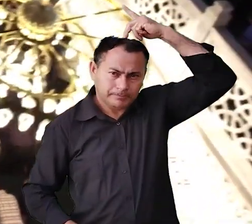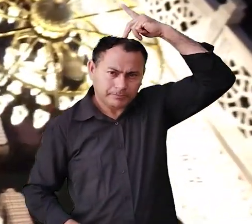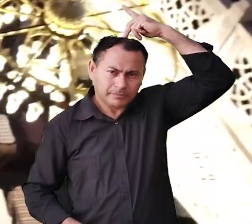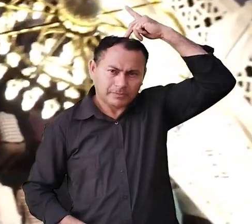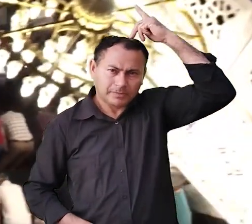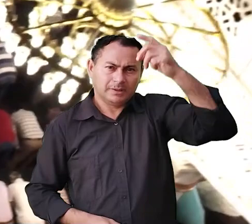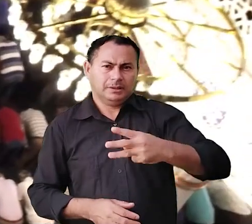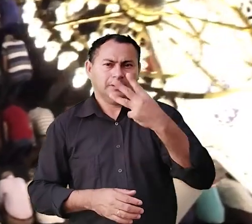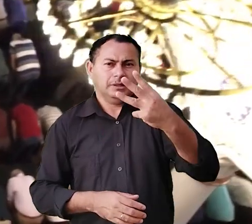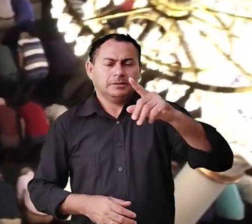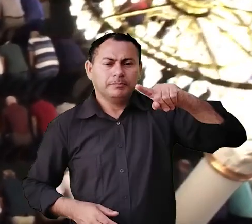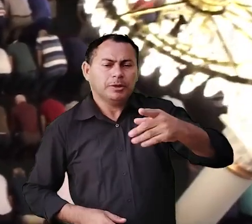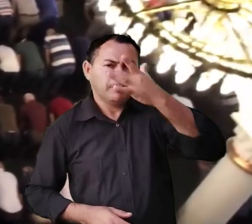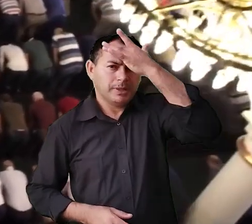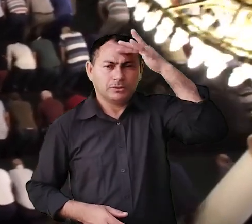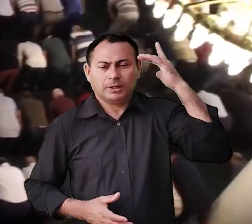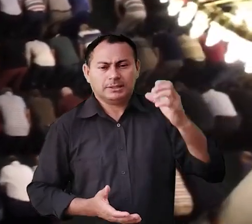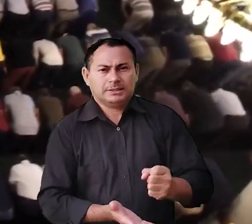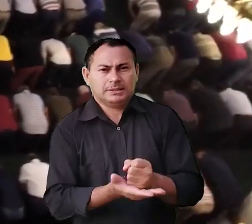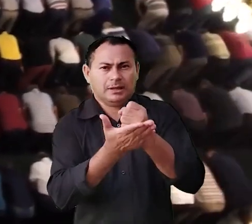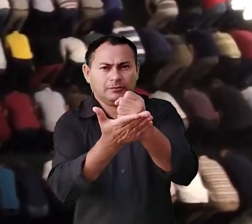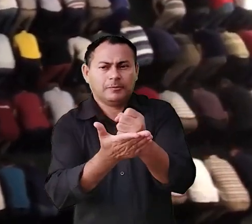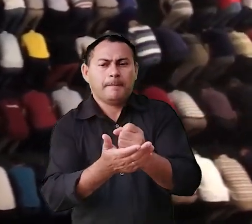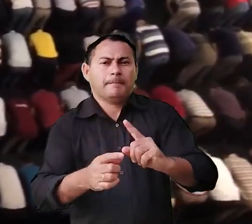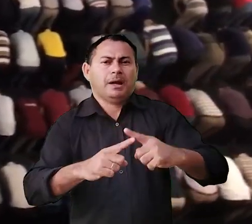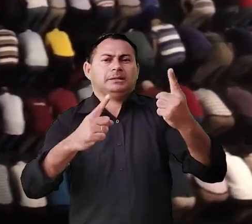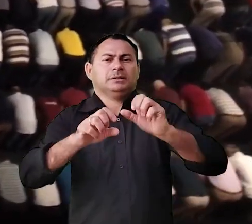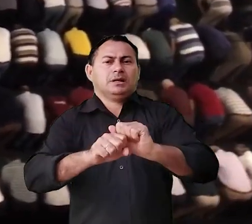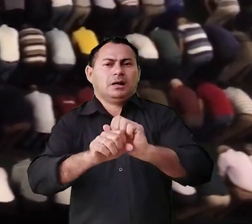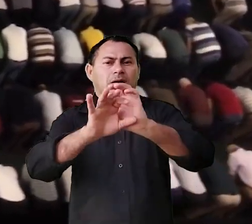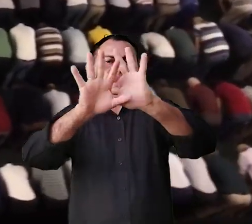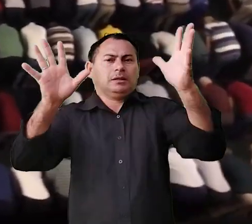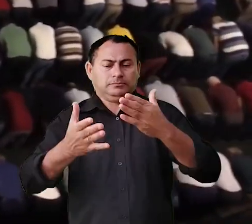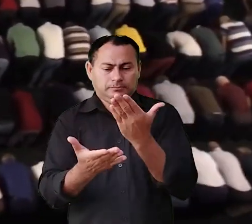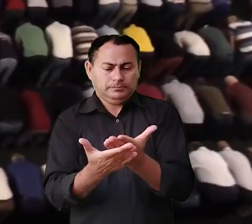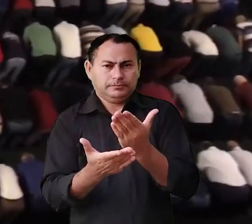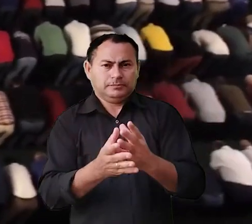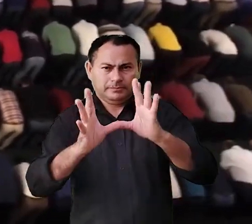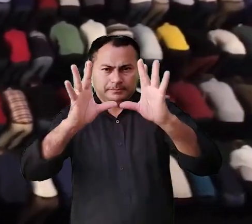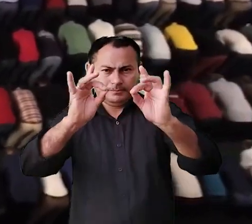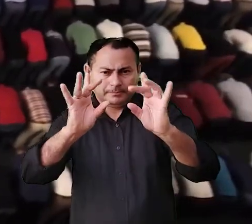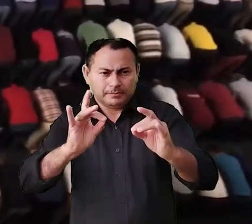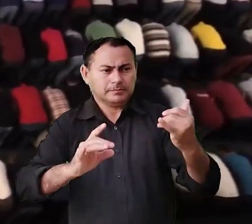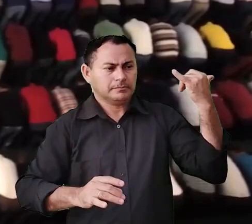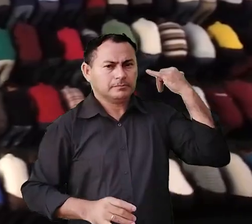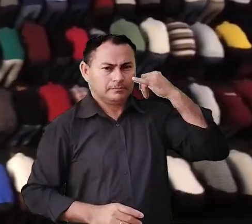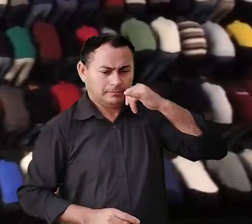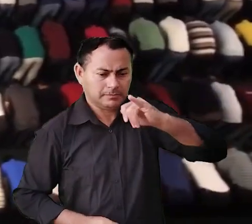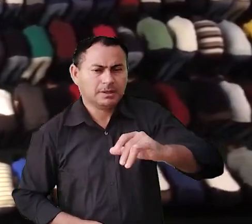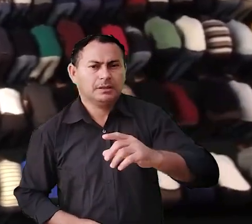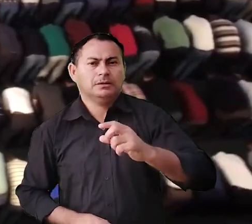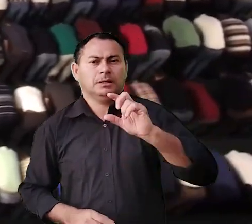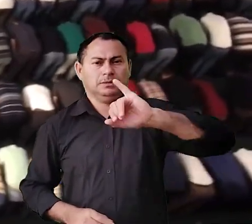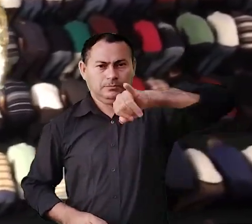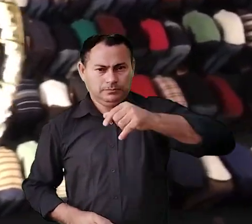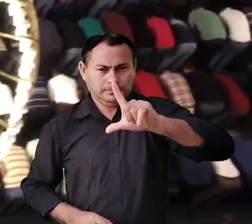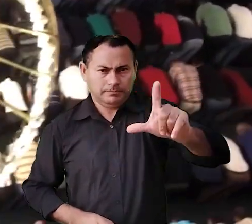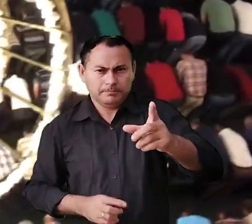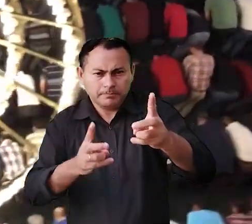do Pentecostes, 3.000 pessoas foram salvas. Mas é claro que quando estudamos os detalhes da profecia de